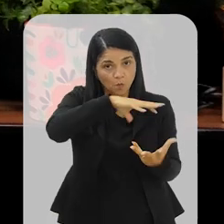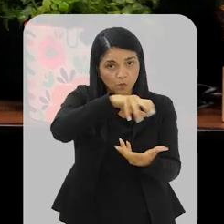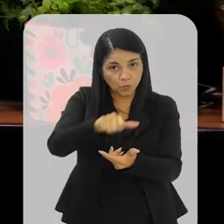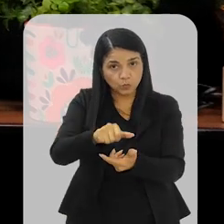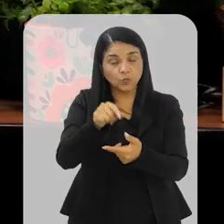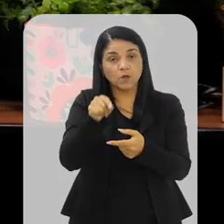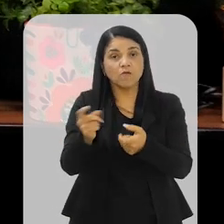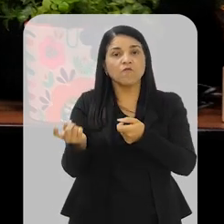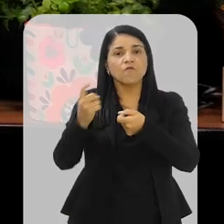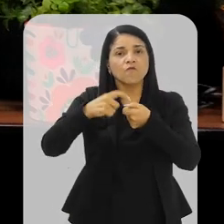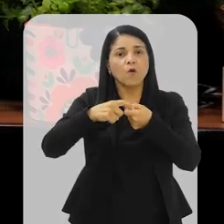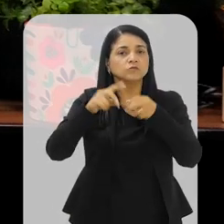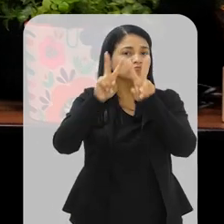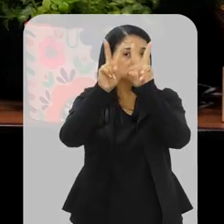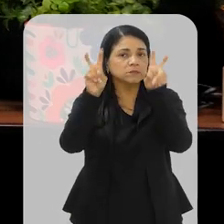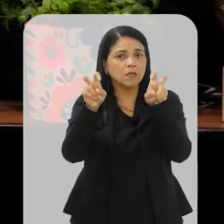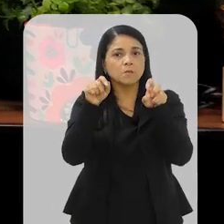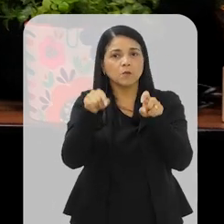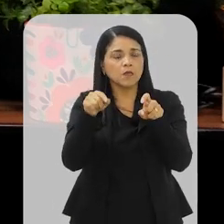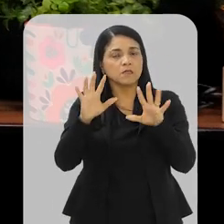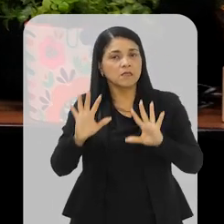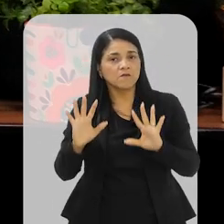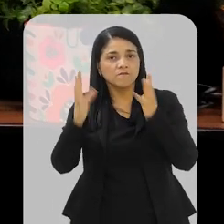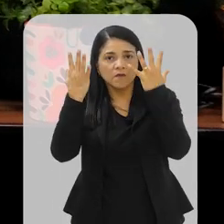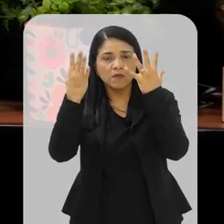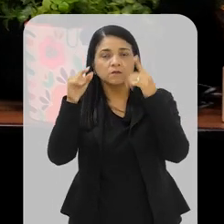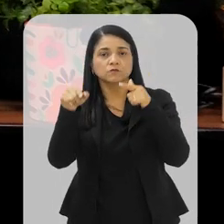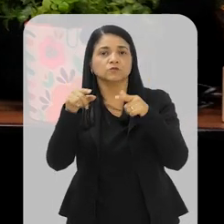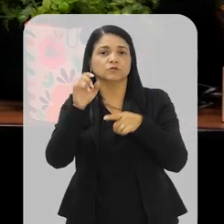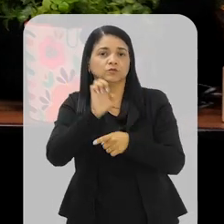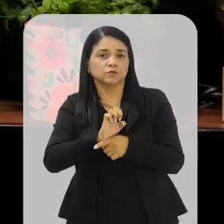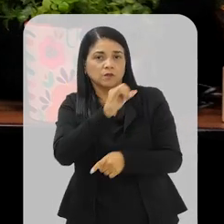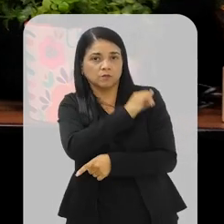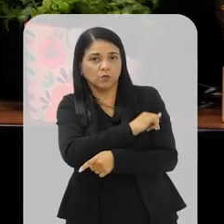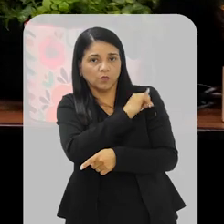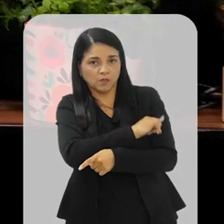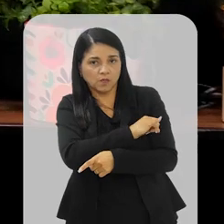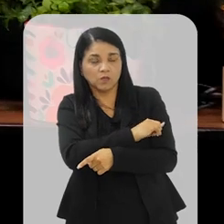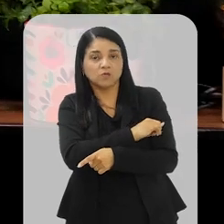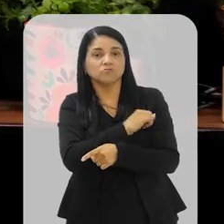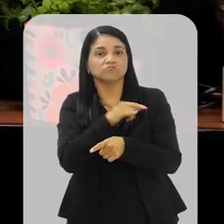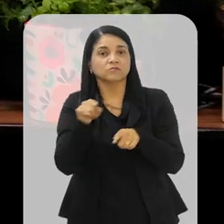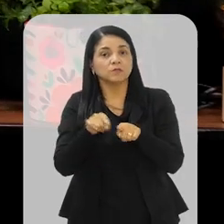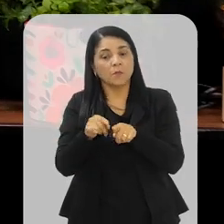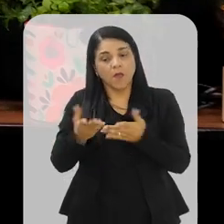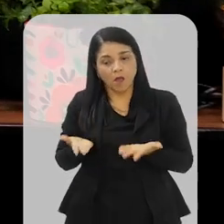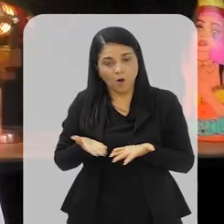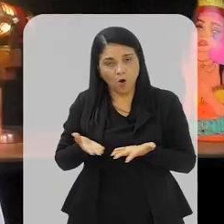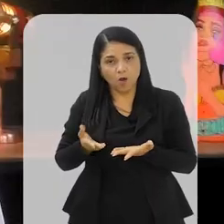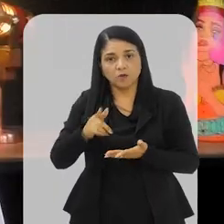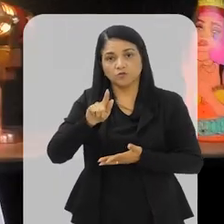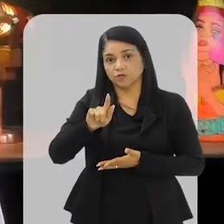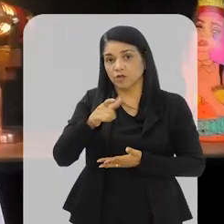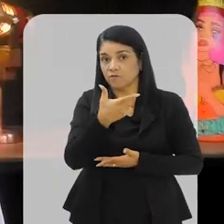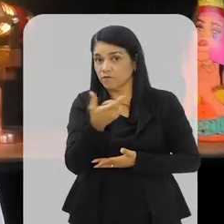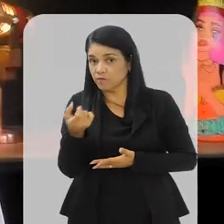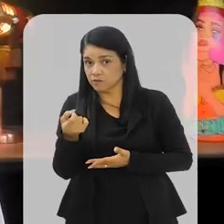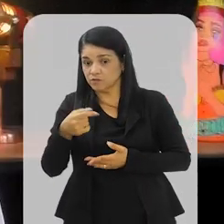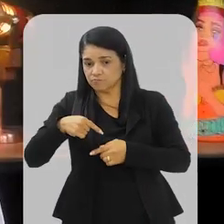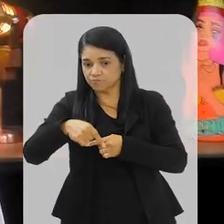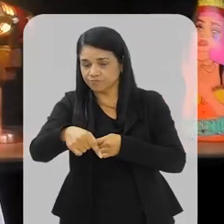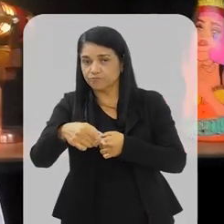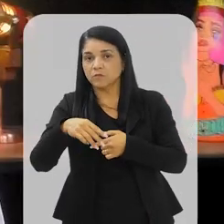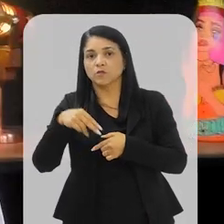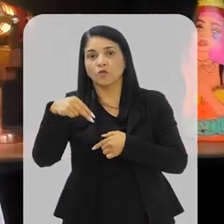ou falar da questão eh de grandes eventos que o Rio de Janeiro sediou vai sediar agora o evento do G20